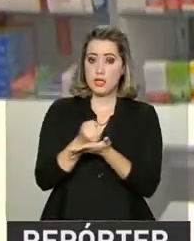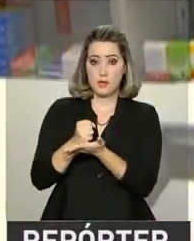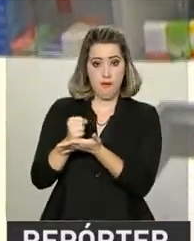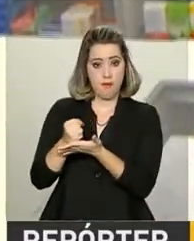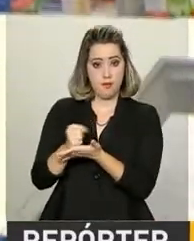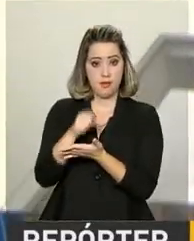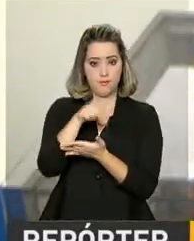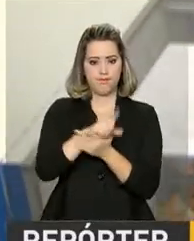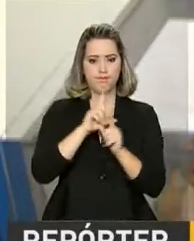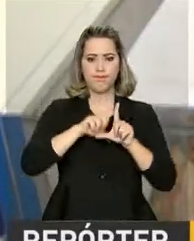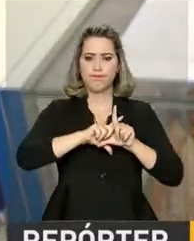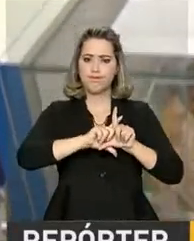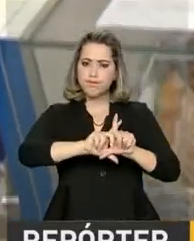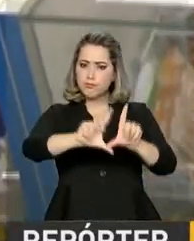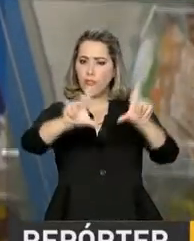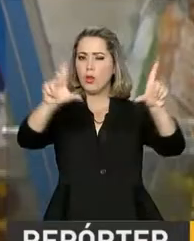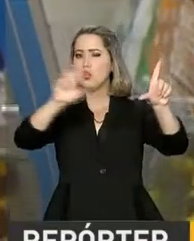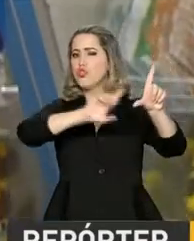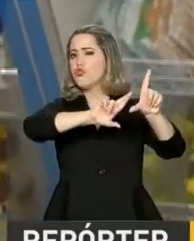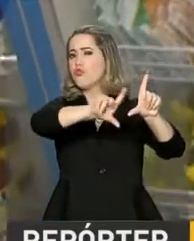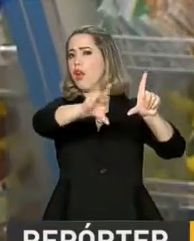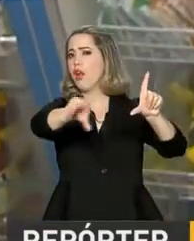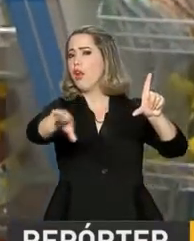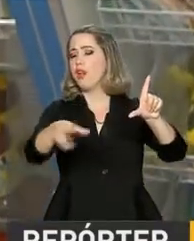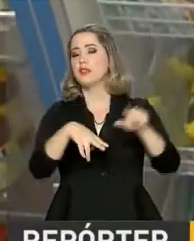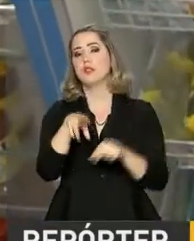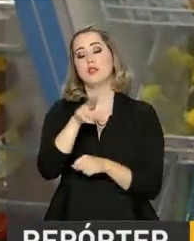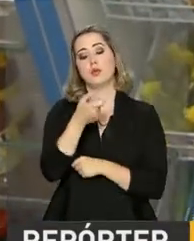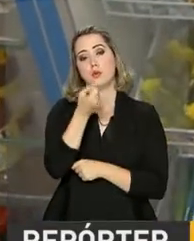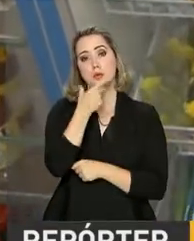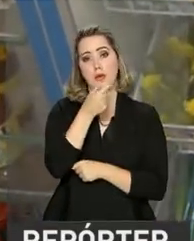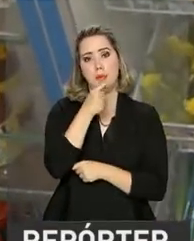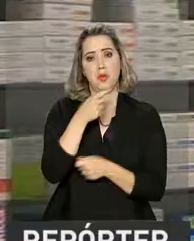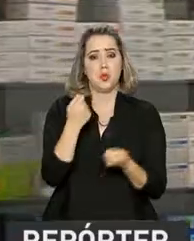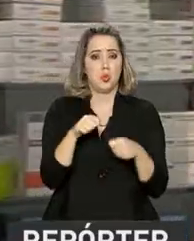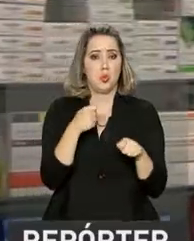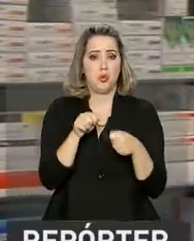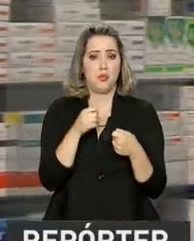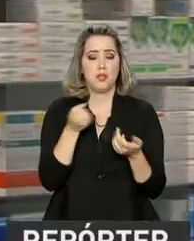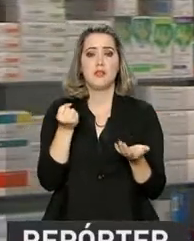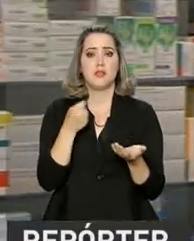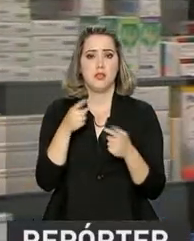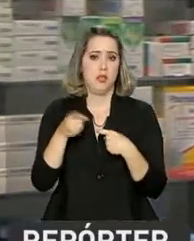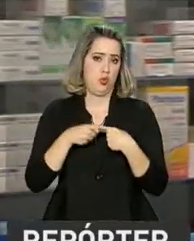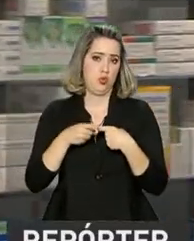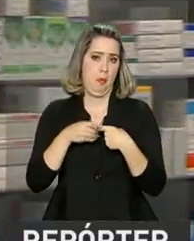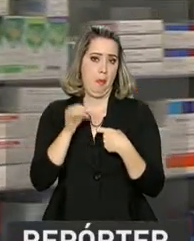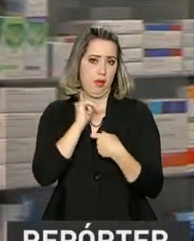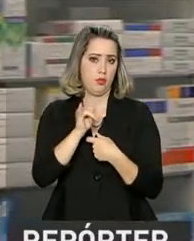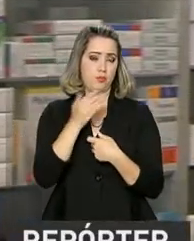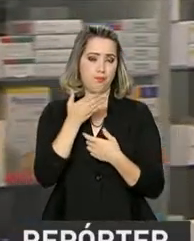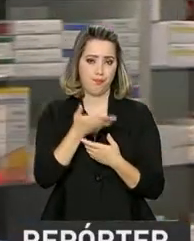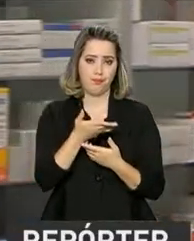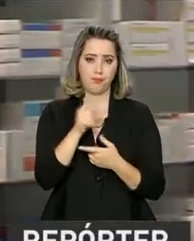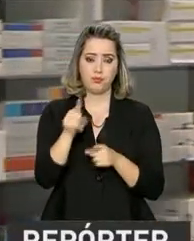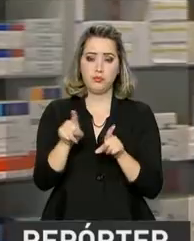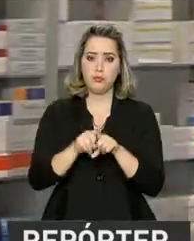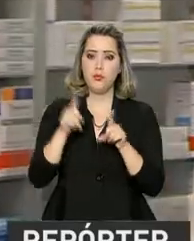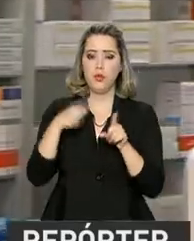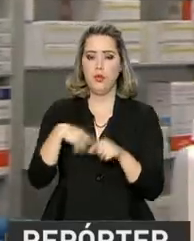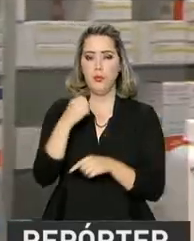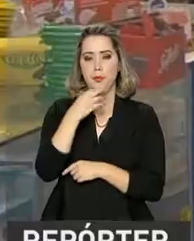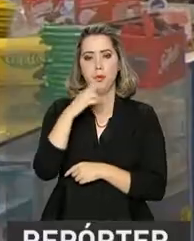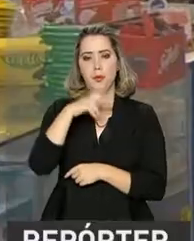prateleiras é grande muitos deles dispensam receita para contra uma tentação para quem busca o alívio imediato dos